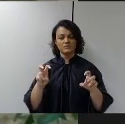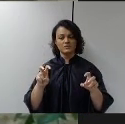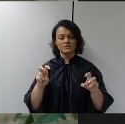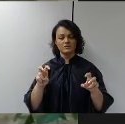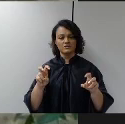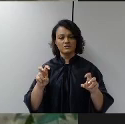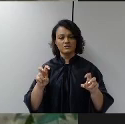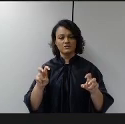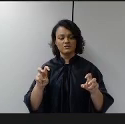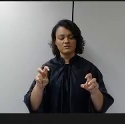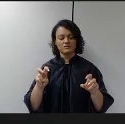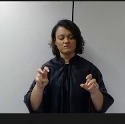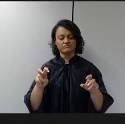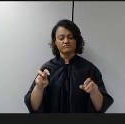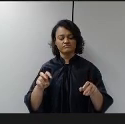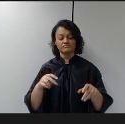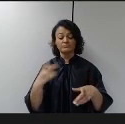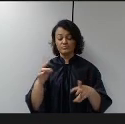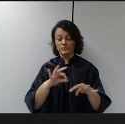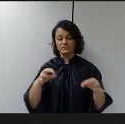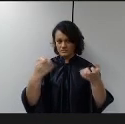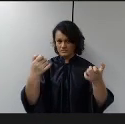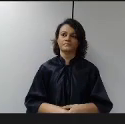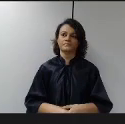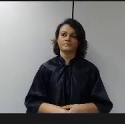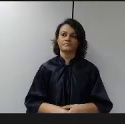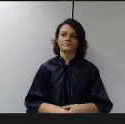pelos agravados.